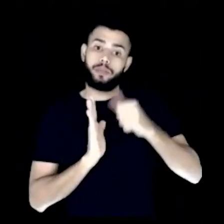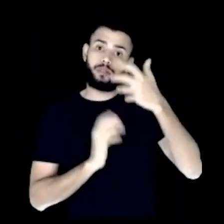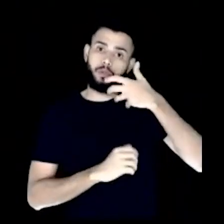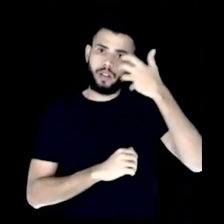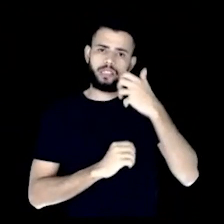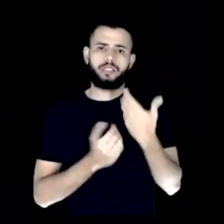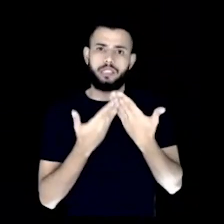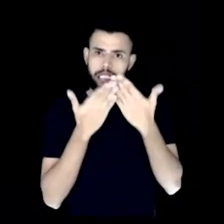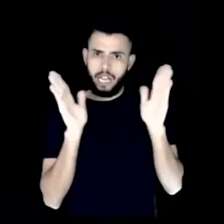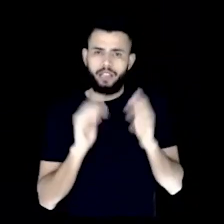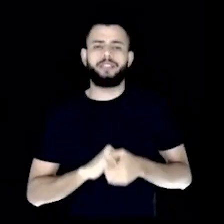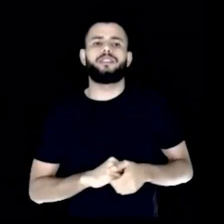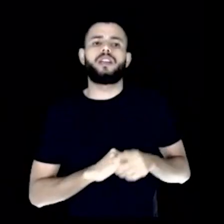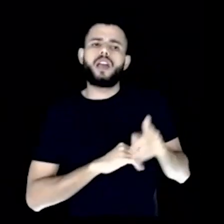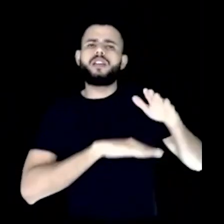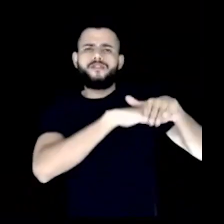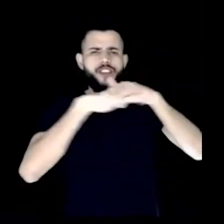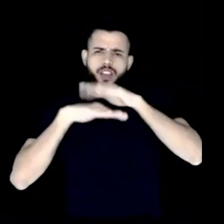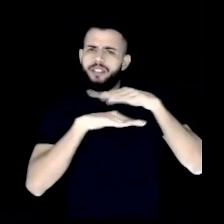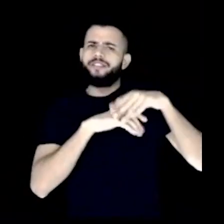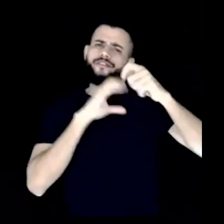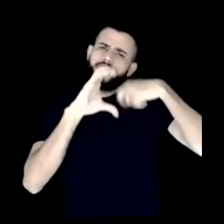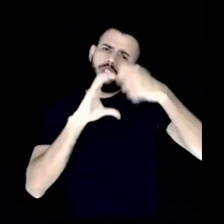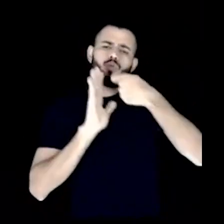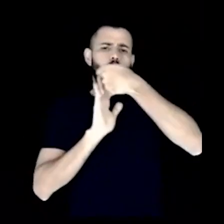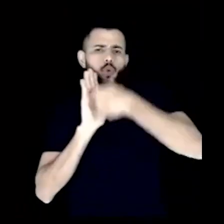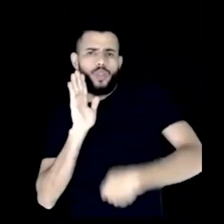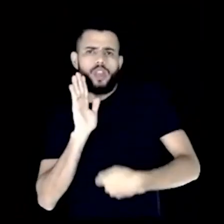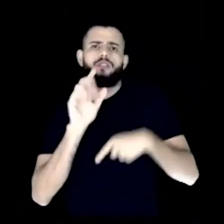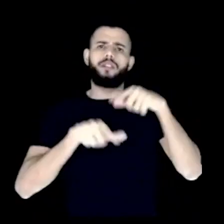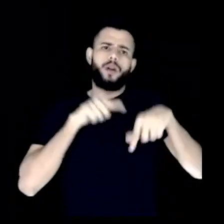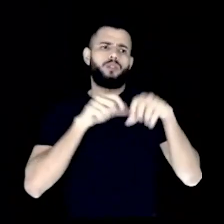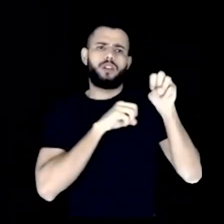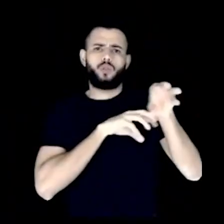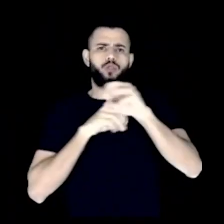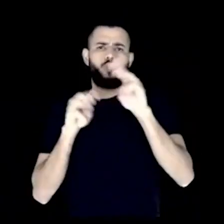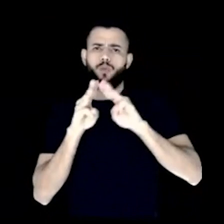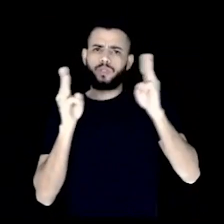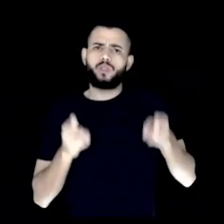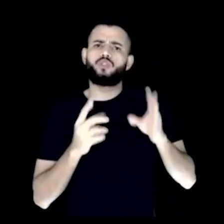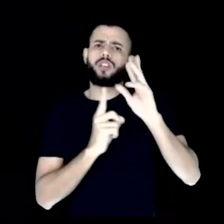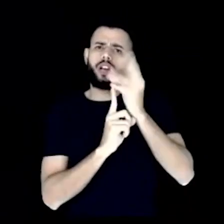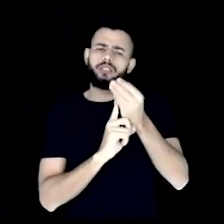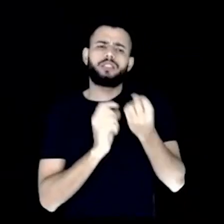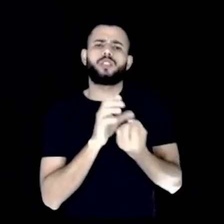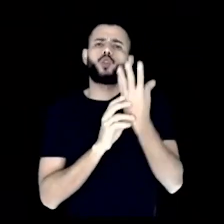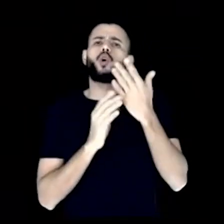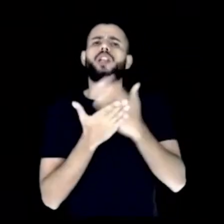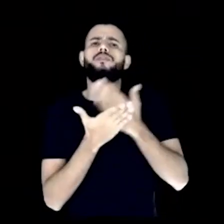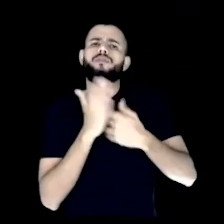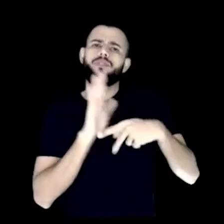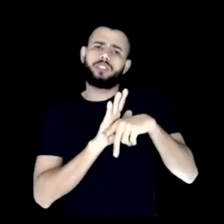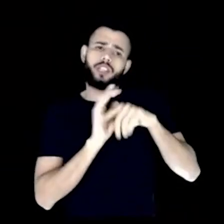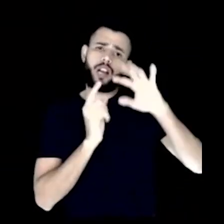o seu romance de estreia. Ele também já produziu diversos vídeos, roteiros, trabalhou como educador em museus de arte, criou